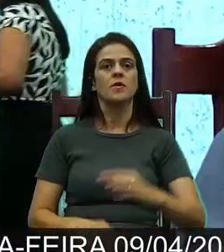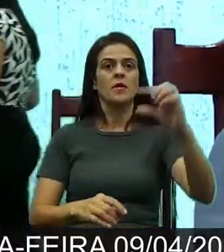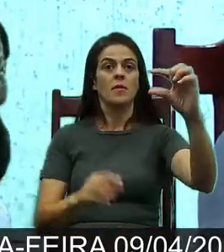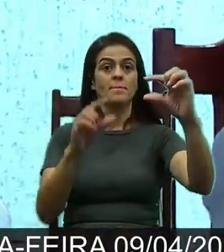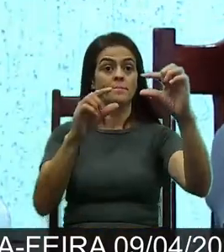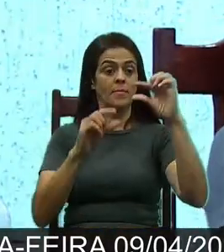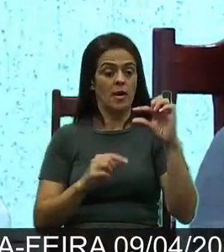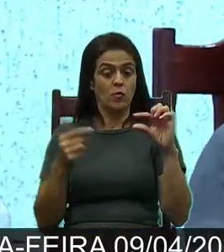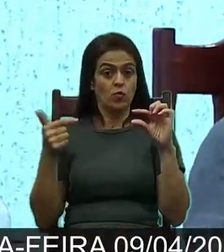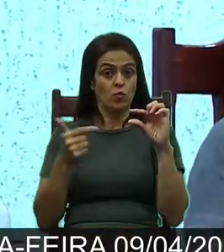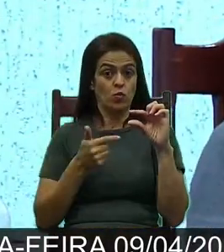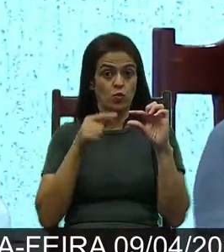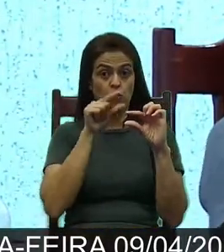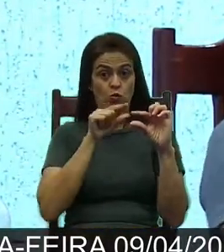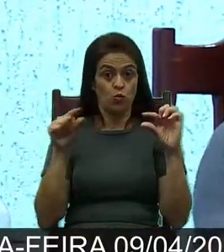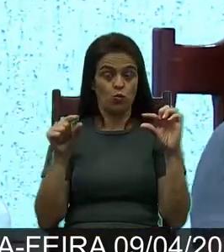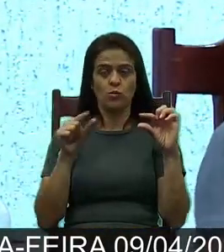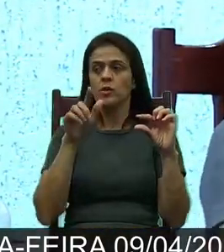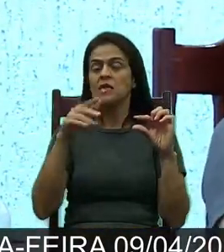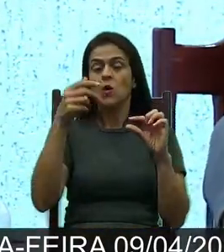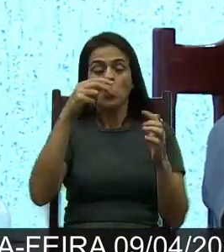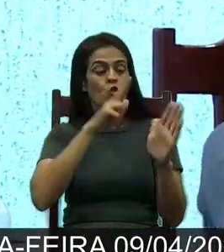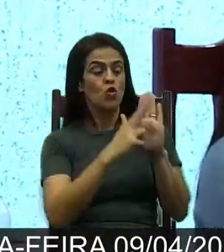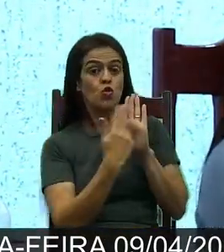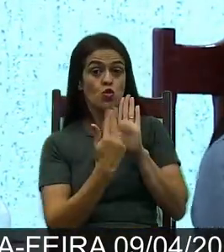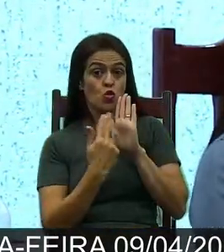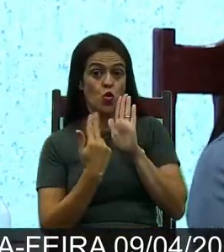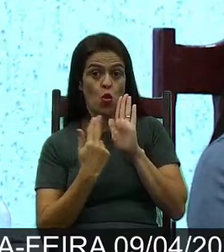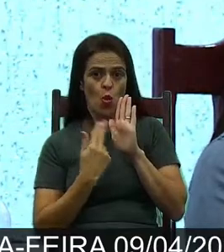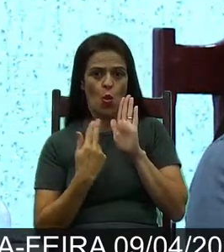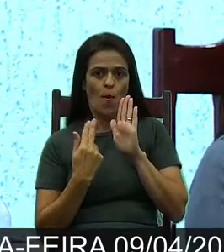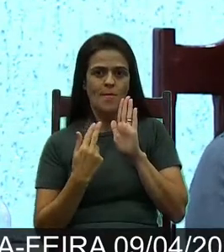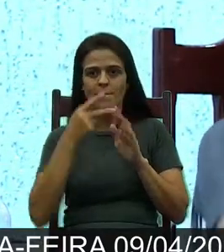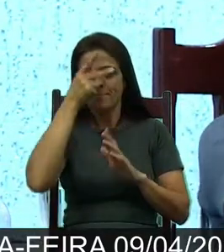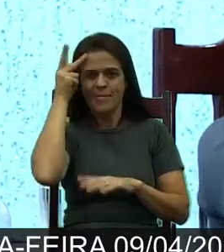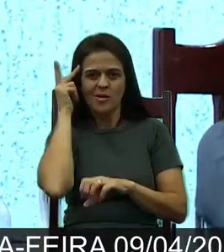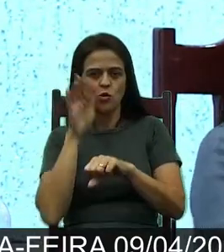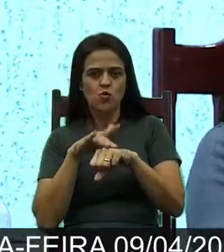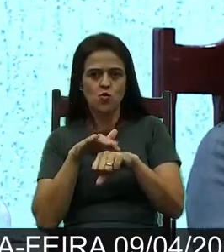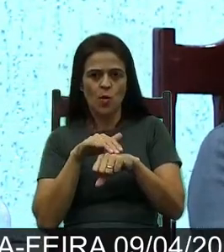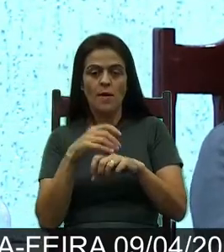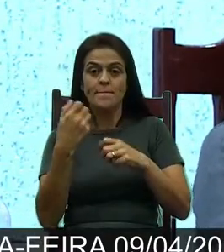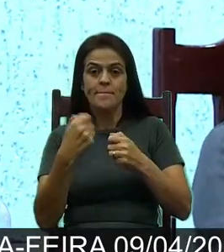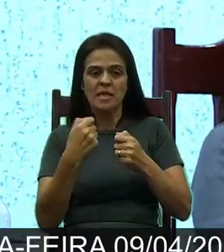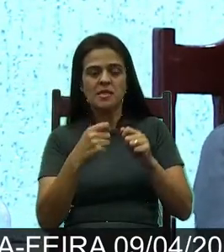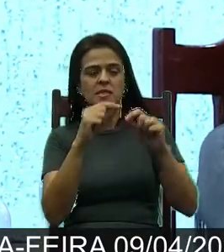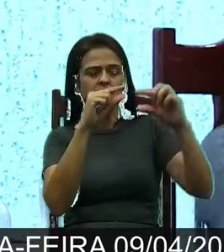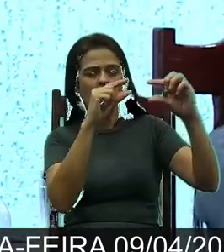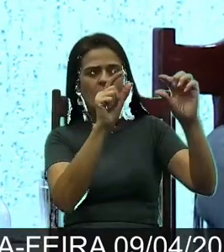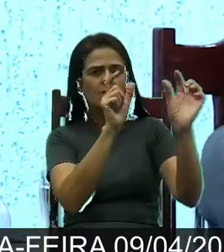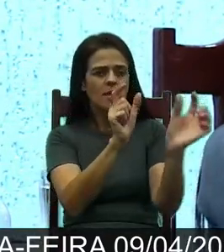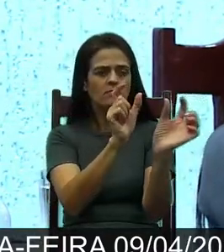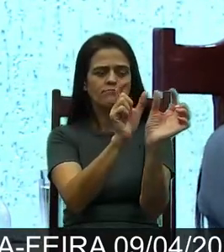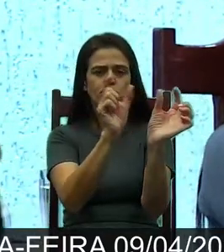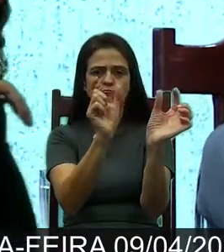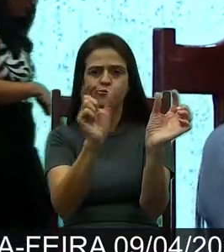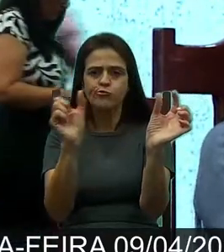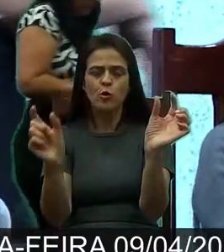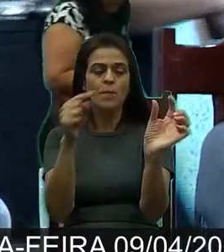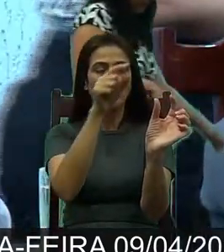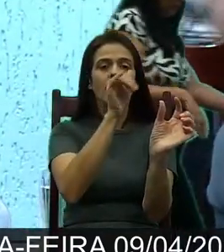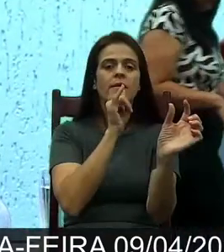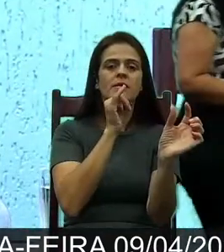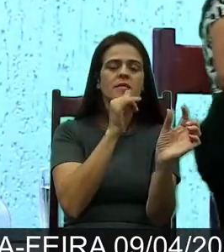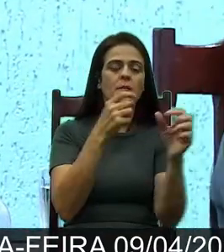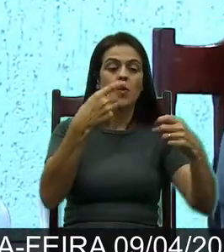2º, as listagens disponibilizadas devem ser específicas para cada modalidade de consulta discriminada